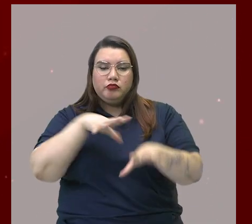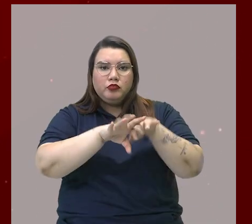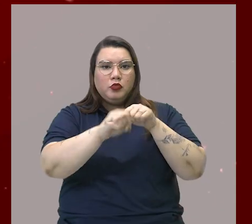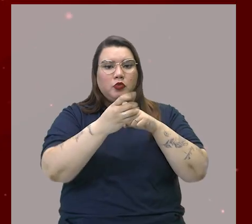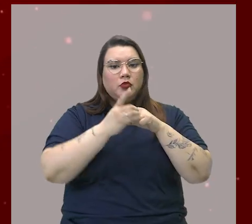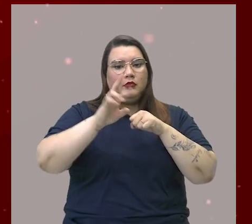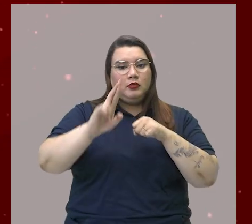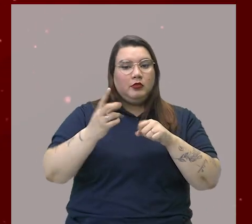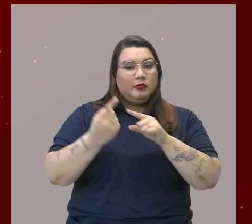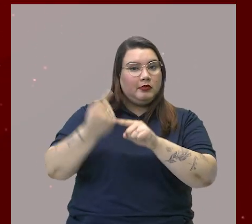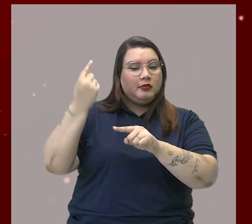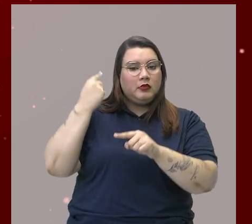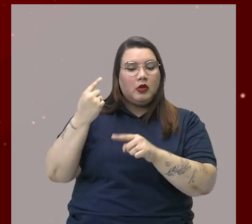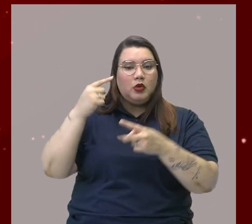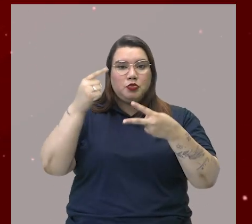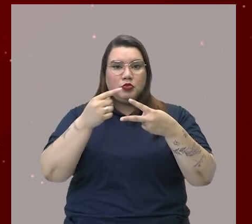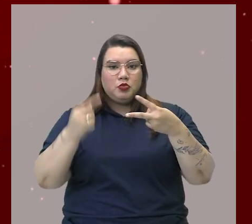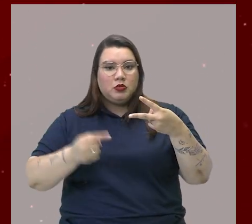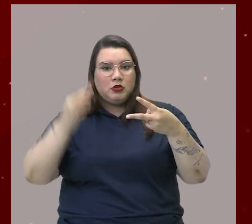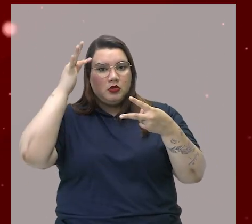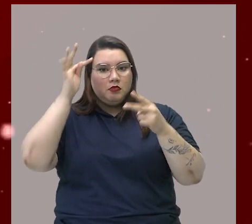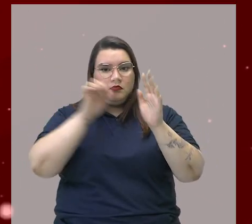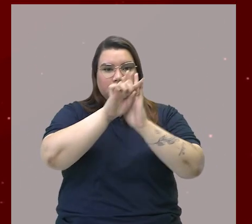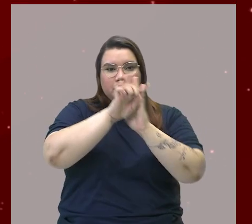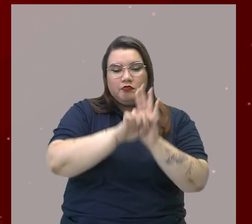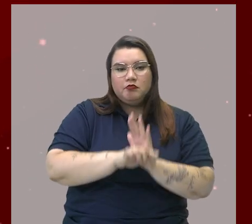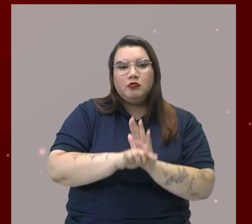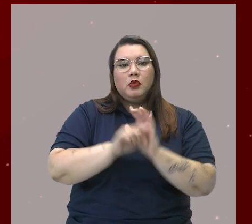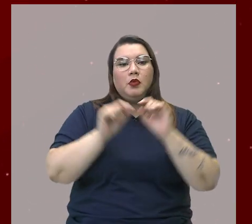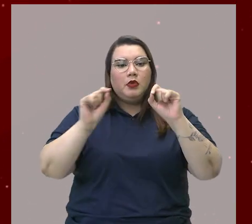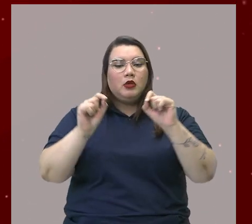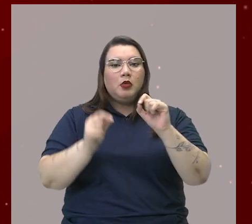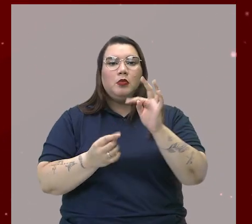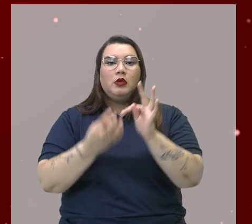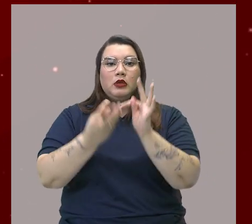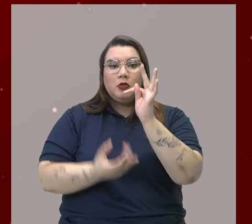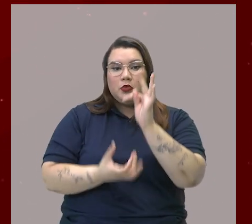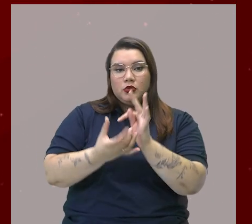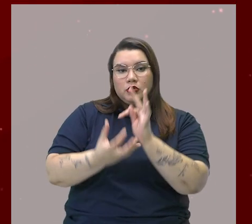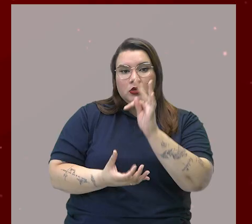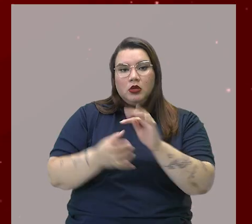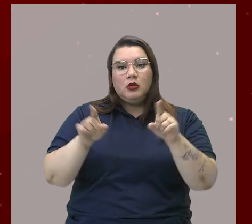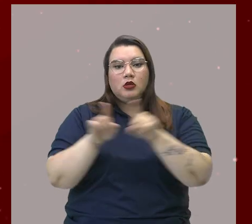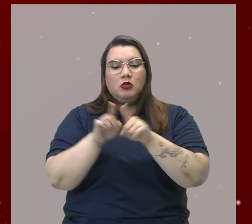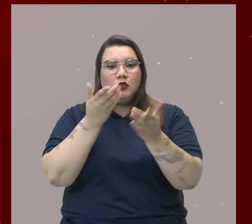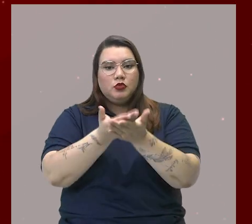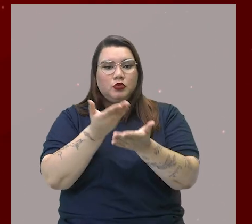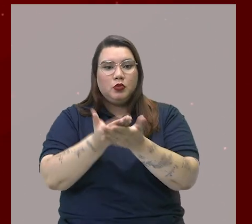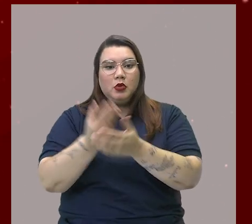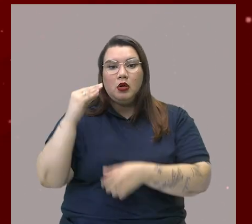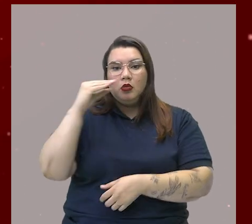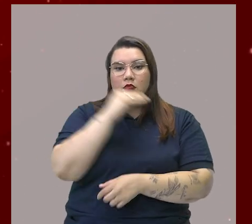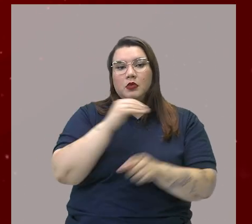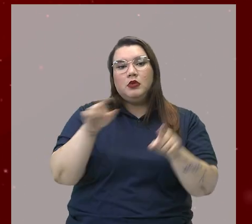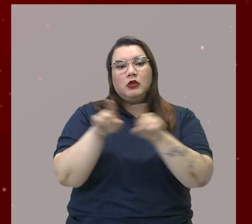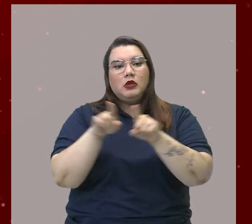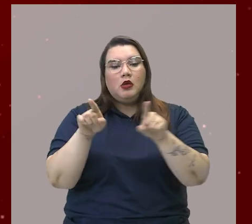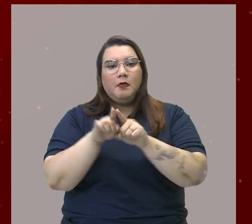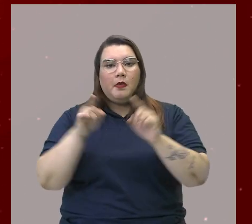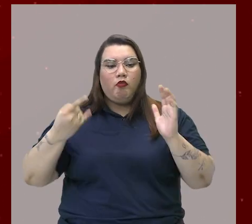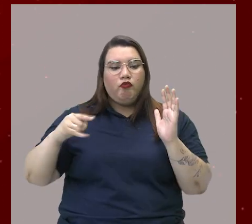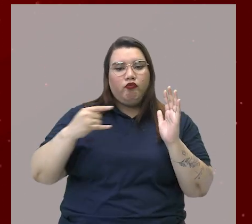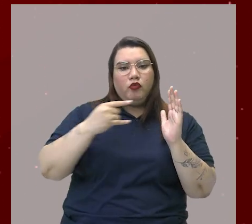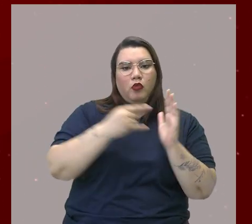Na época, as duas grandes teorias da física pesquisadas intensamente eram a termodinâmica, o estudo do calor, e